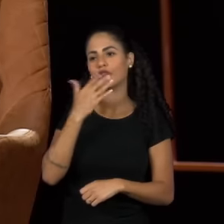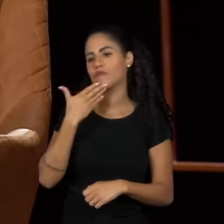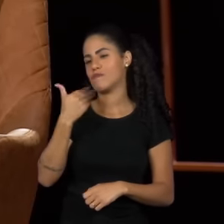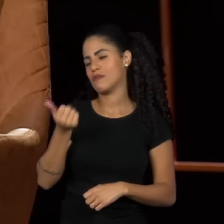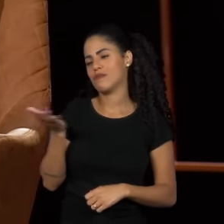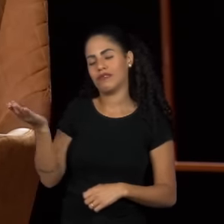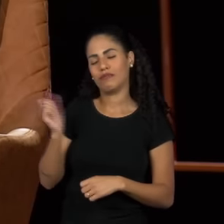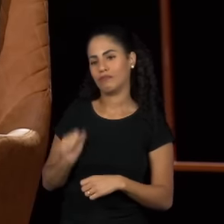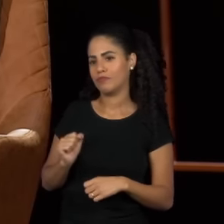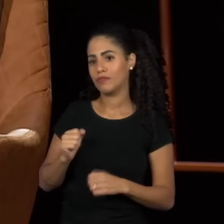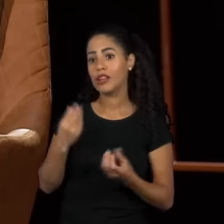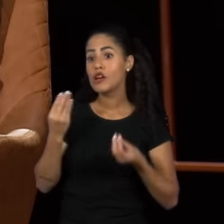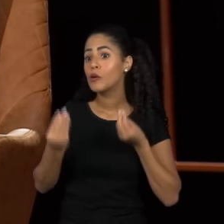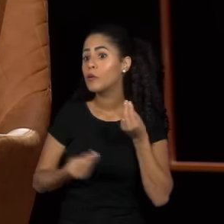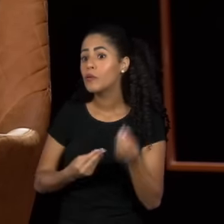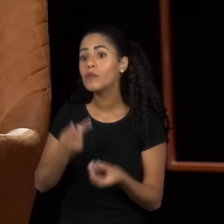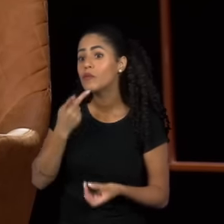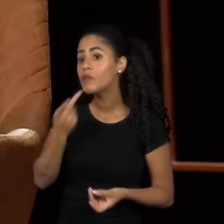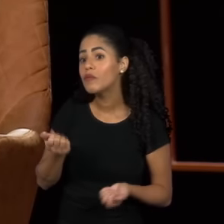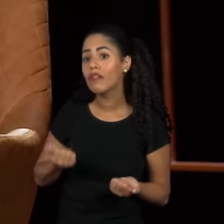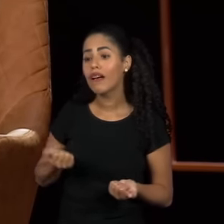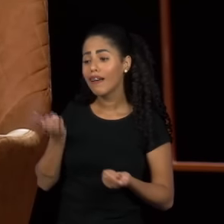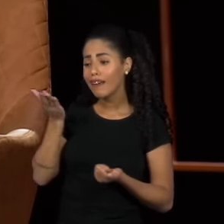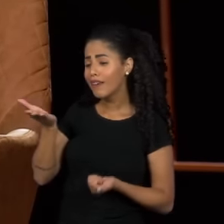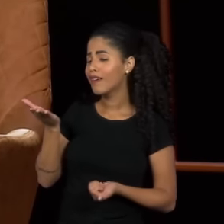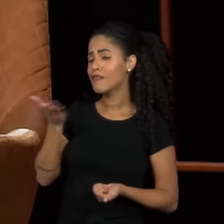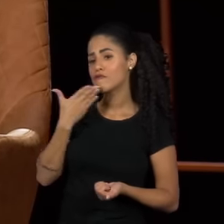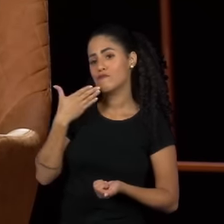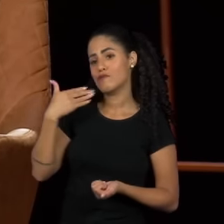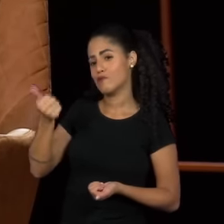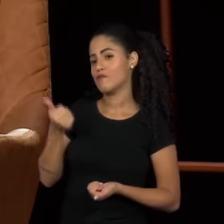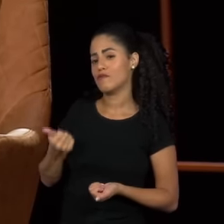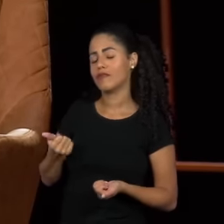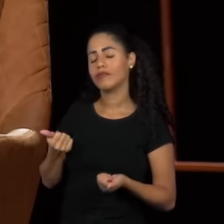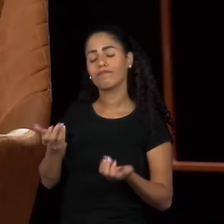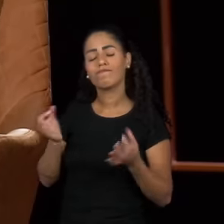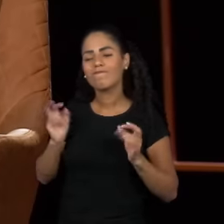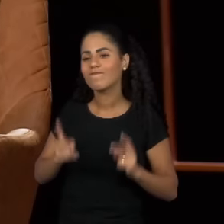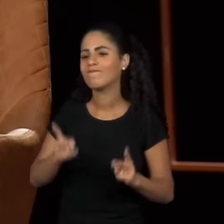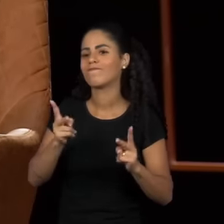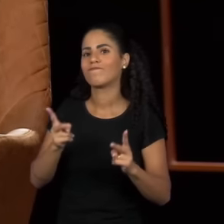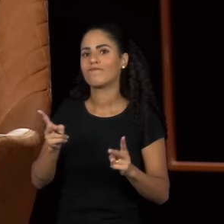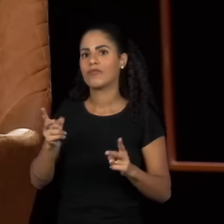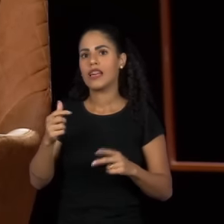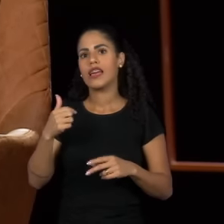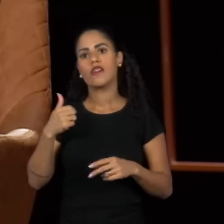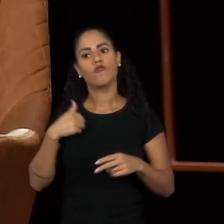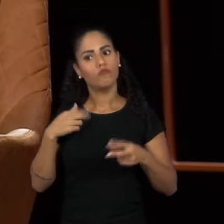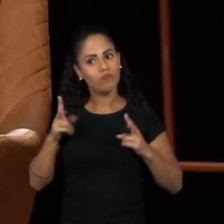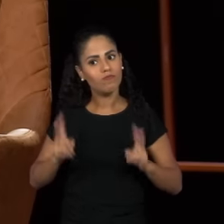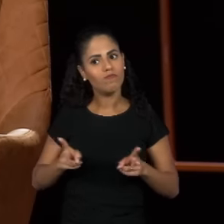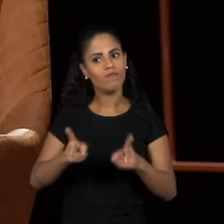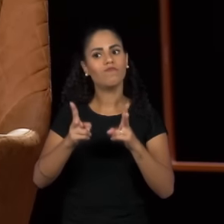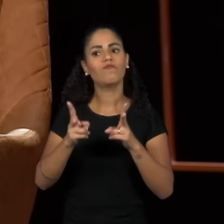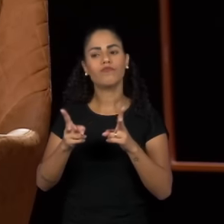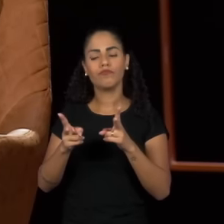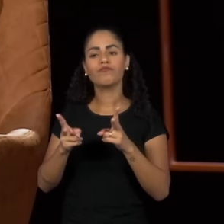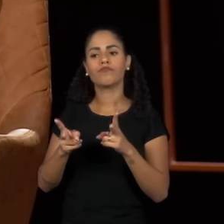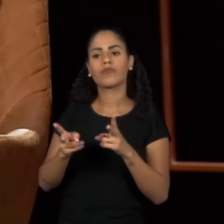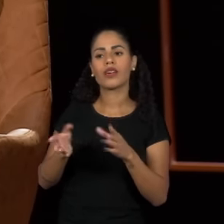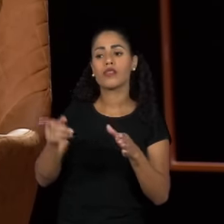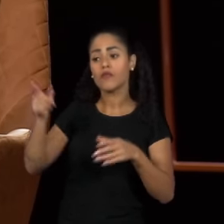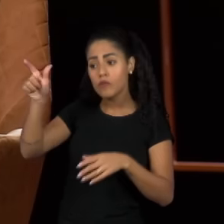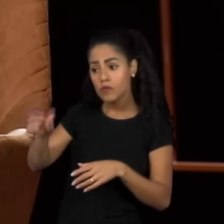Eu não tenho como falar da minha formação sem falar dele, sem falar do Antunes Filho. O Gerald eu fiquei muito mais tempo que no Antunes, mas eles